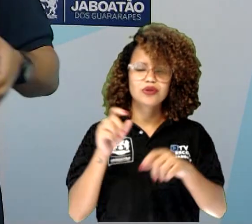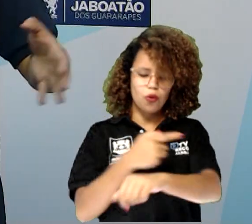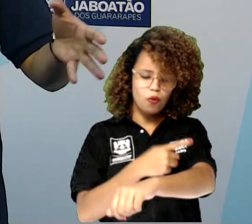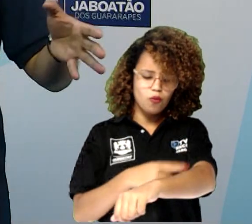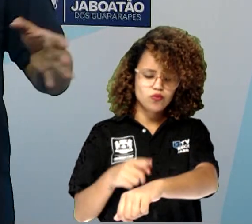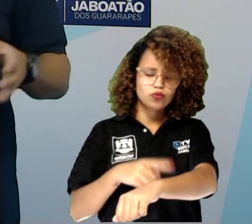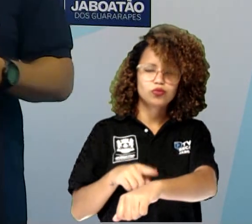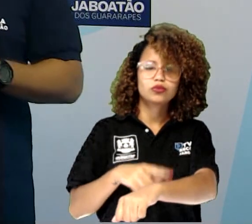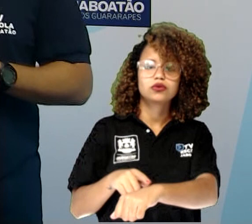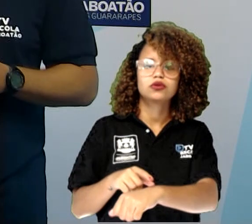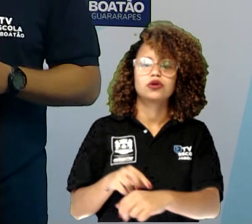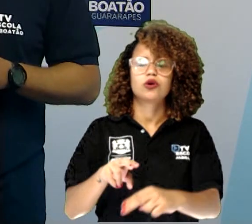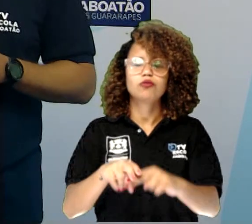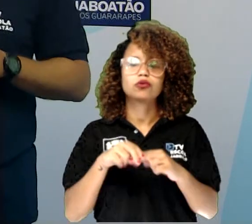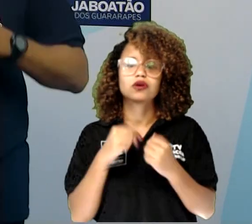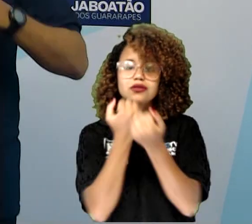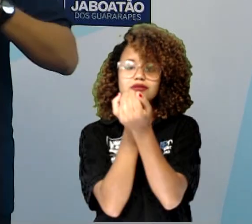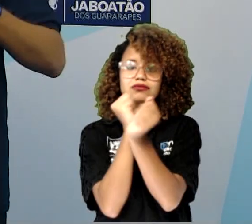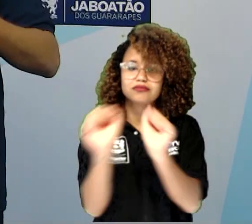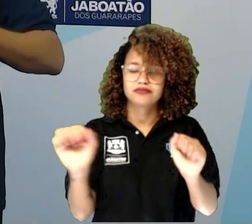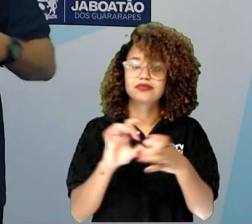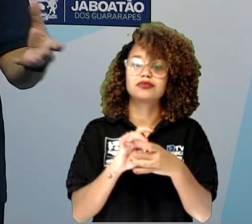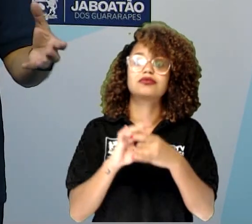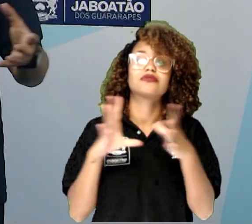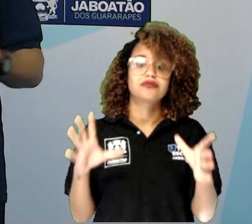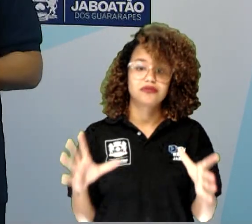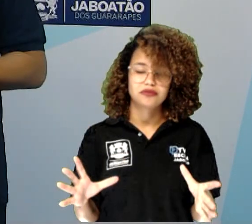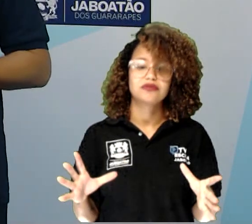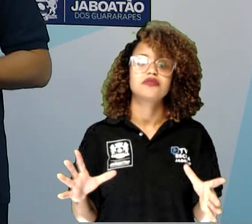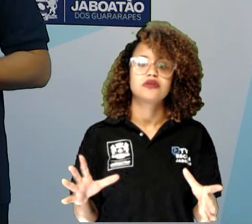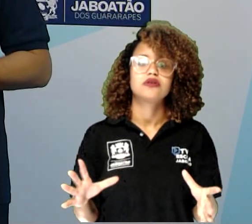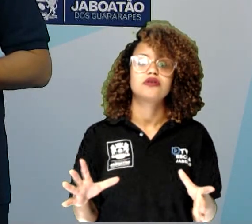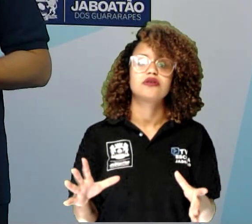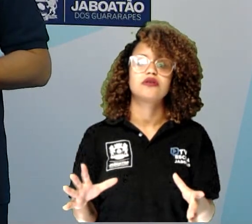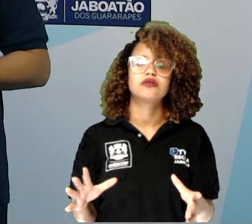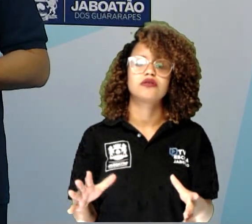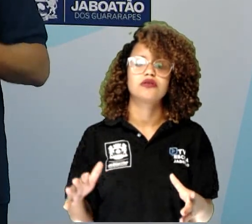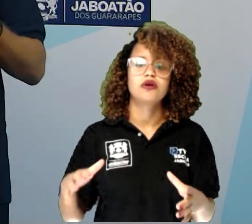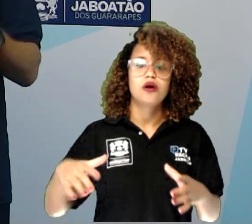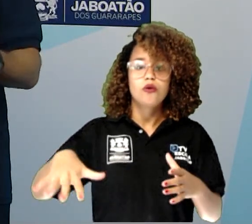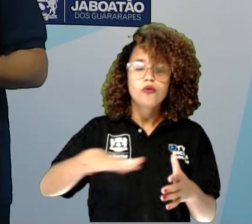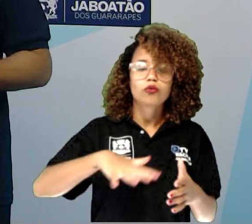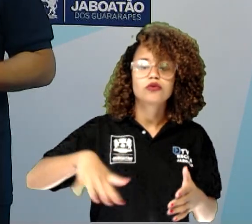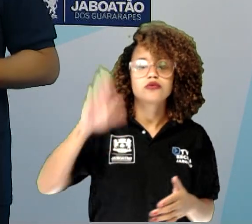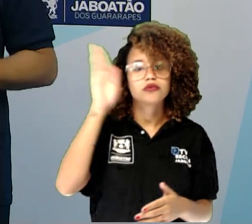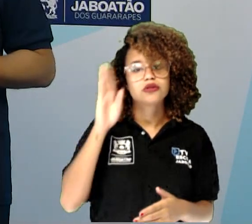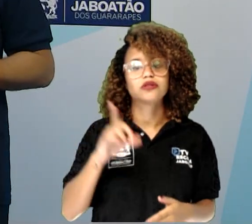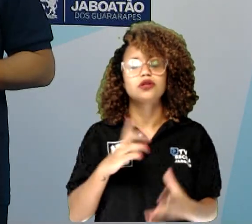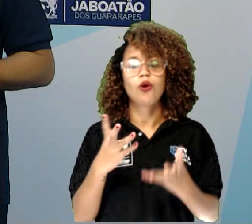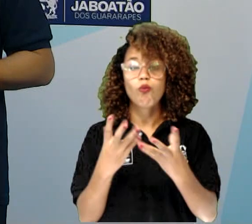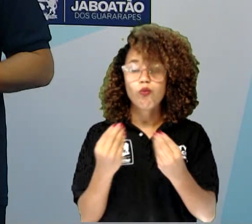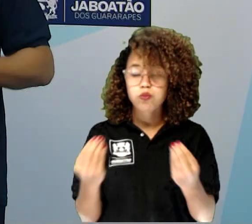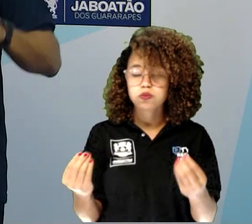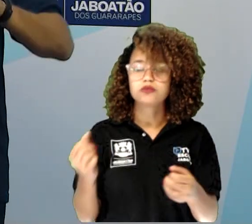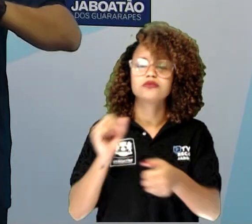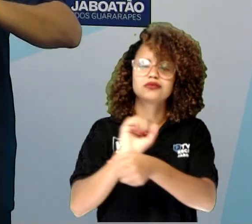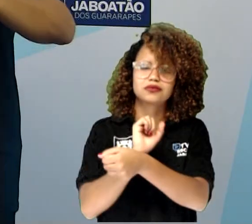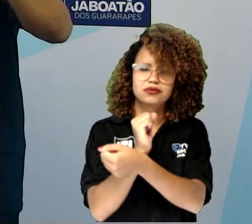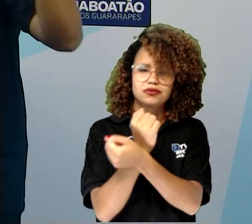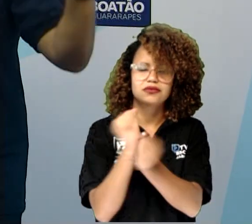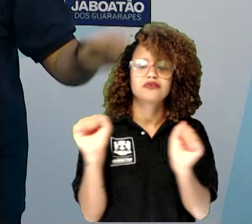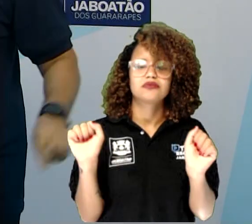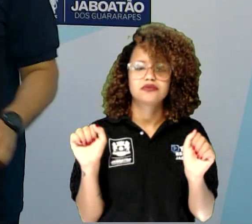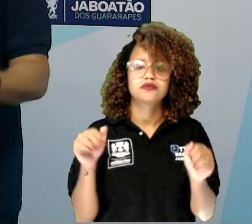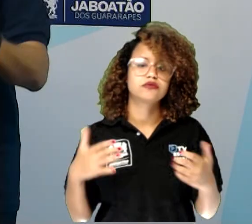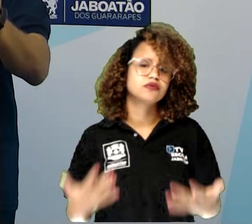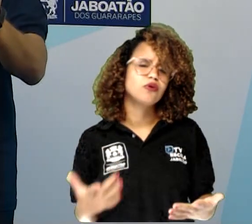conta da liberação da mão de obra escrava, uma parte significativa da população brasileira era constituída por escravos. E aí, dentro